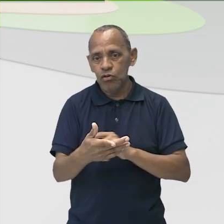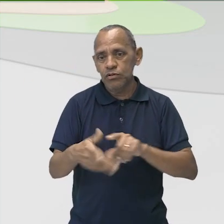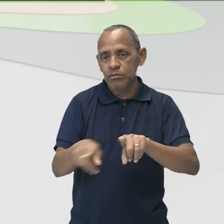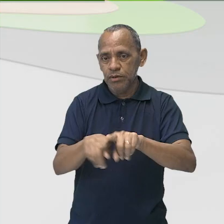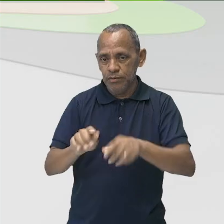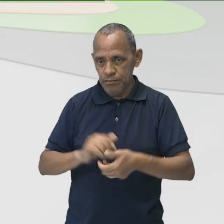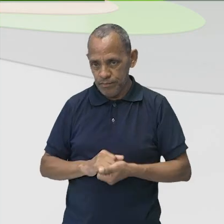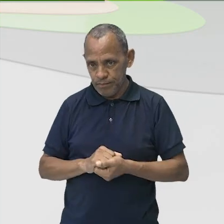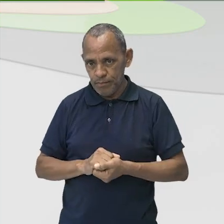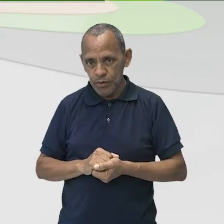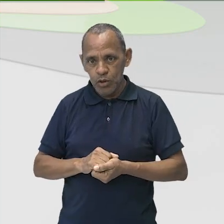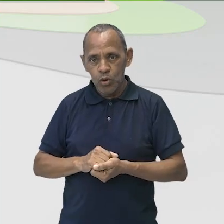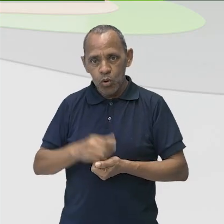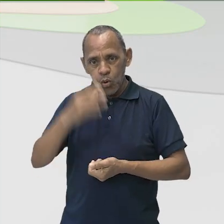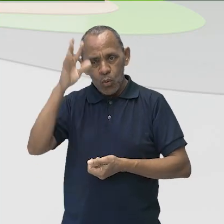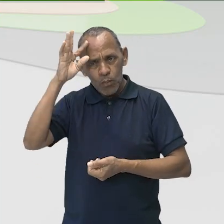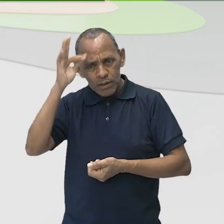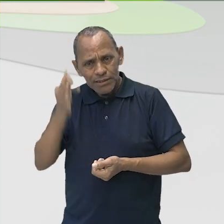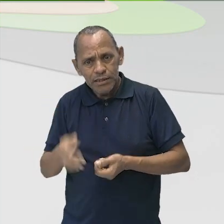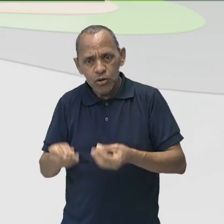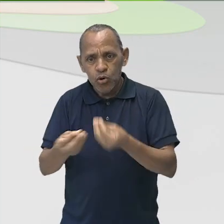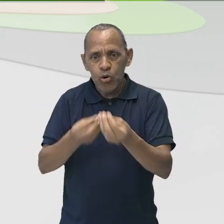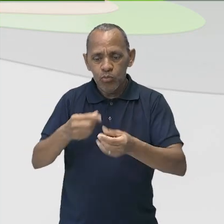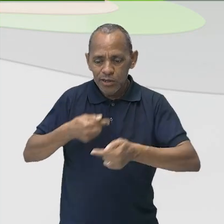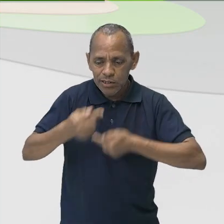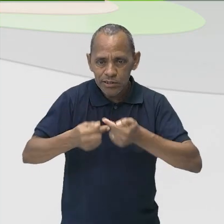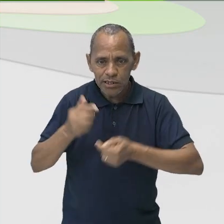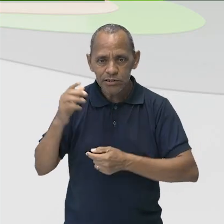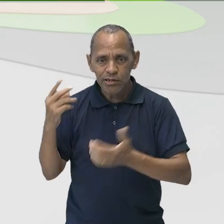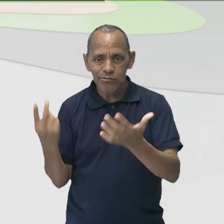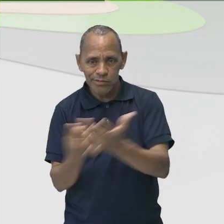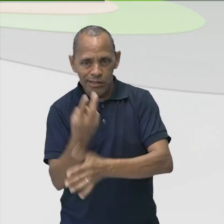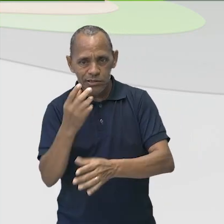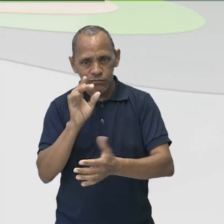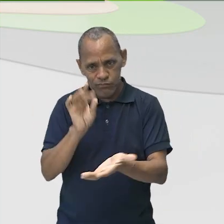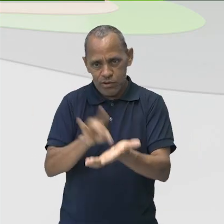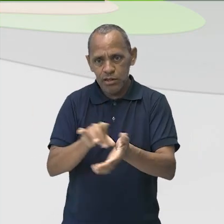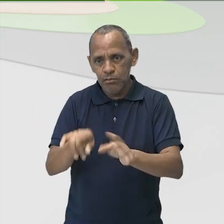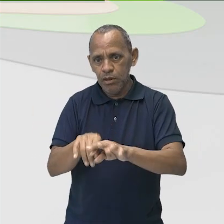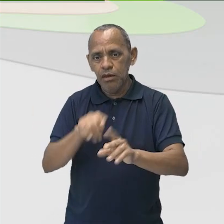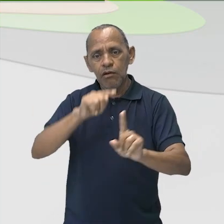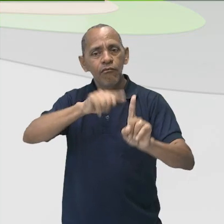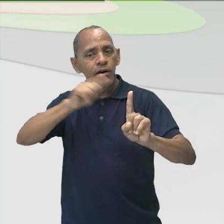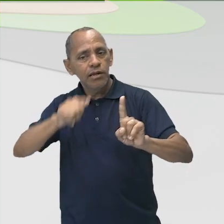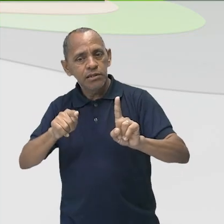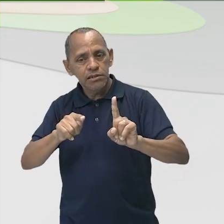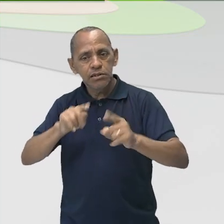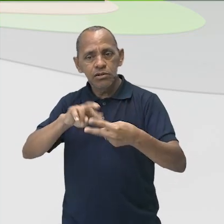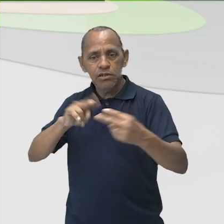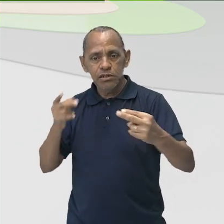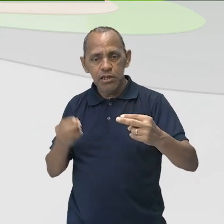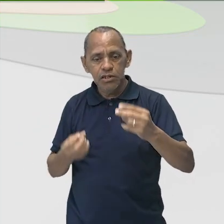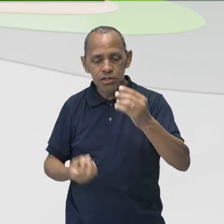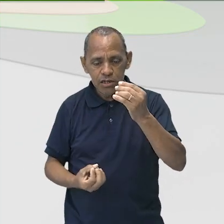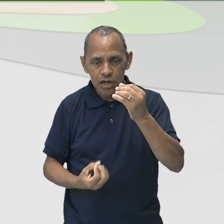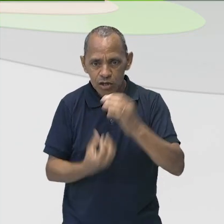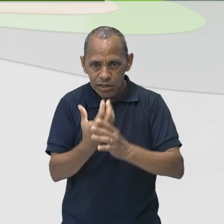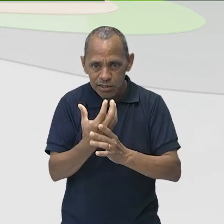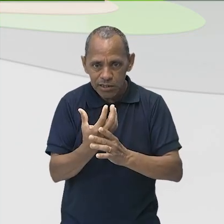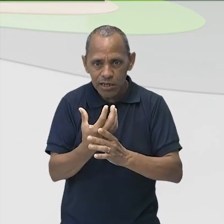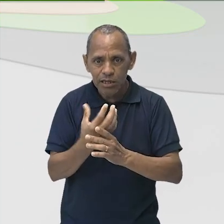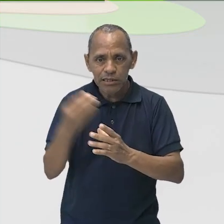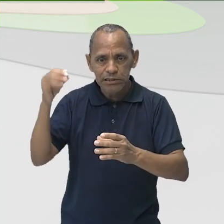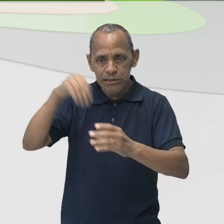a meiose é entender como a hereditariedade funciona e como a variabilidade genética surge dentro